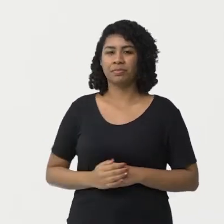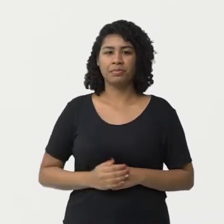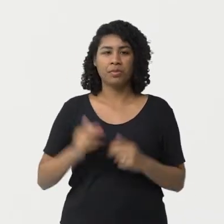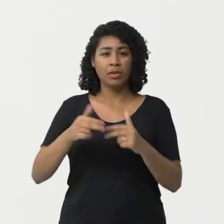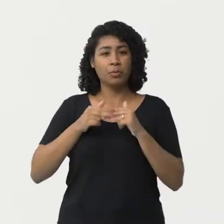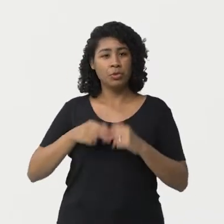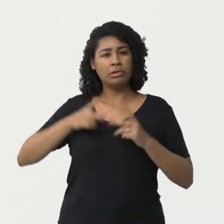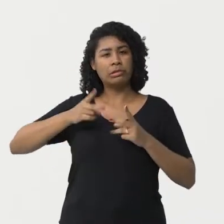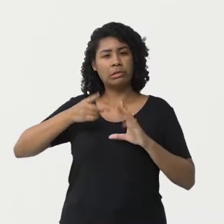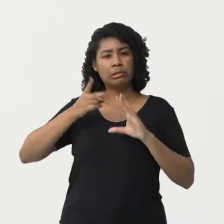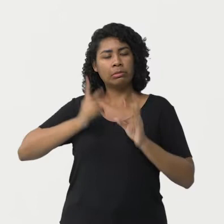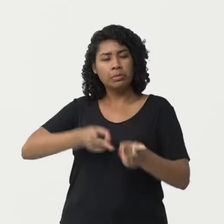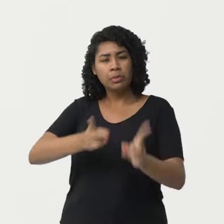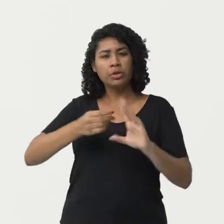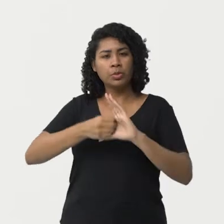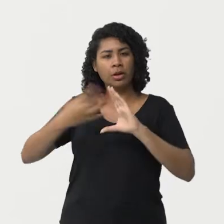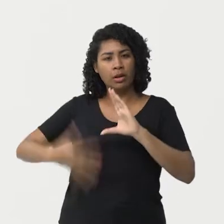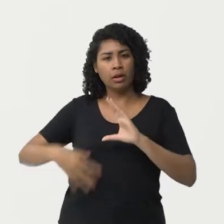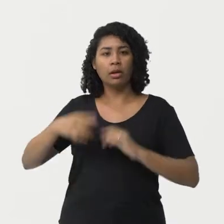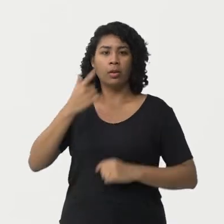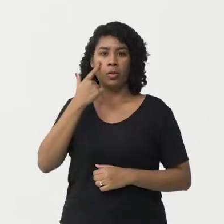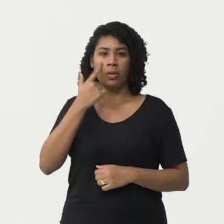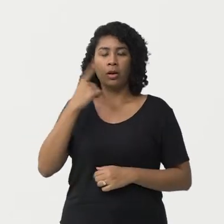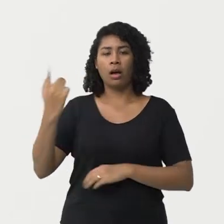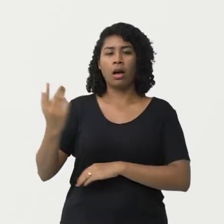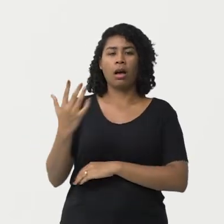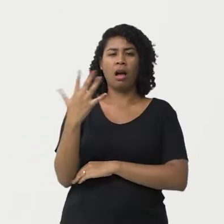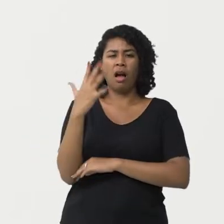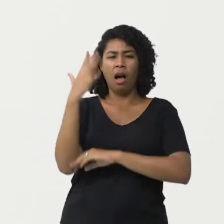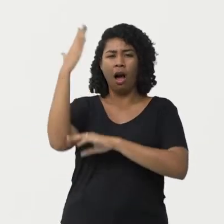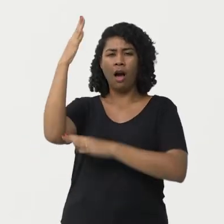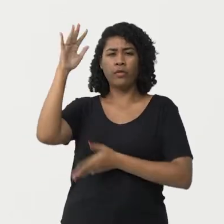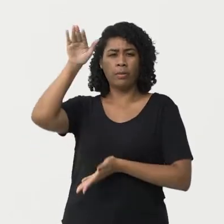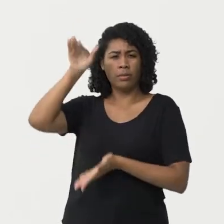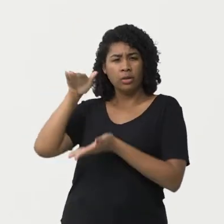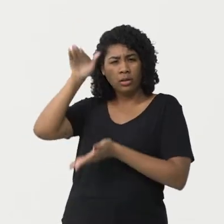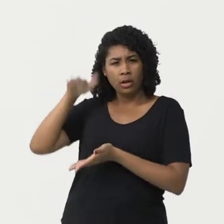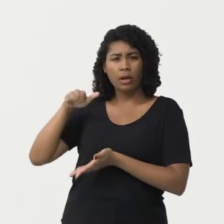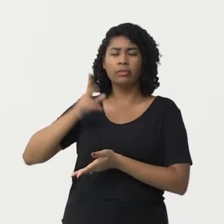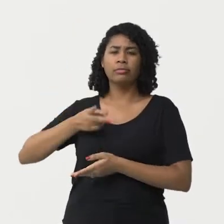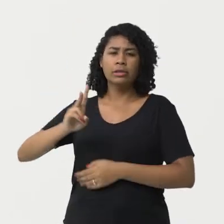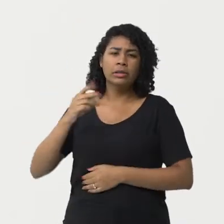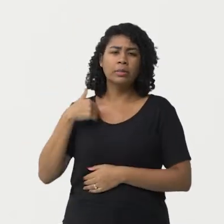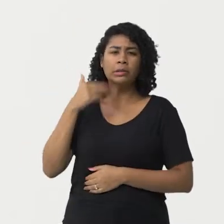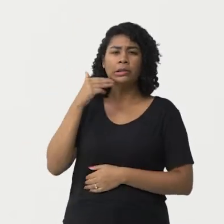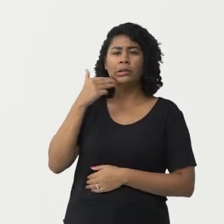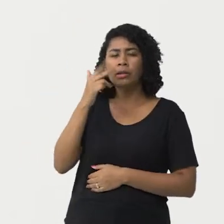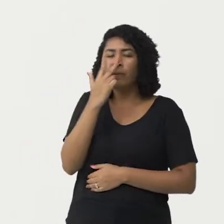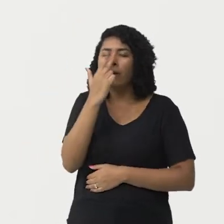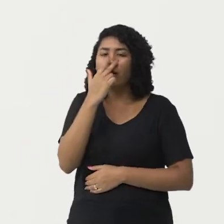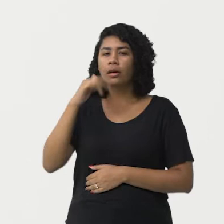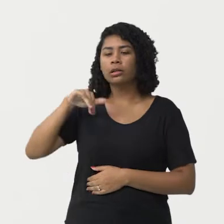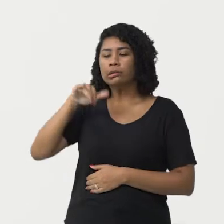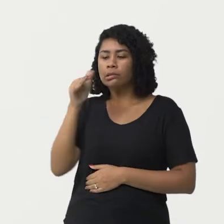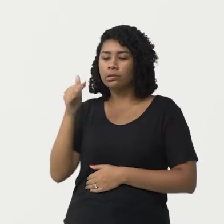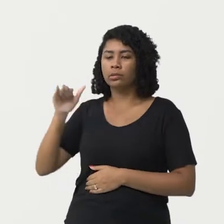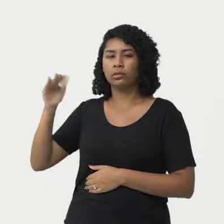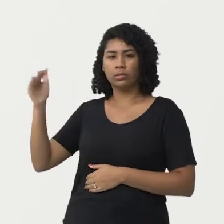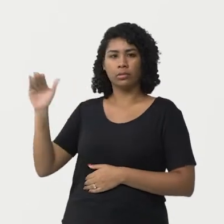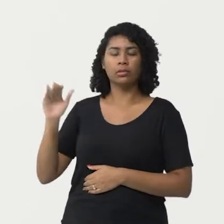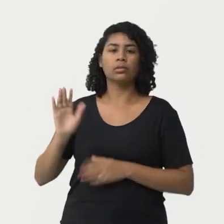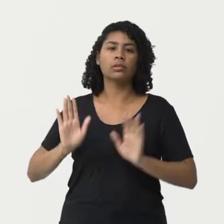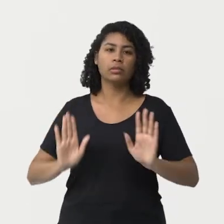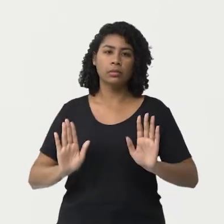mesmas características, árvores de baixo porte, com troncos retorcidos e inclinadas.